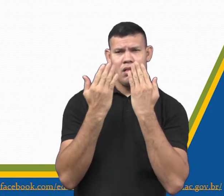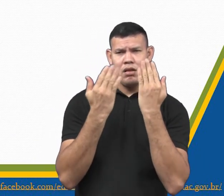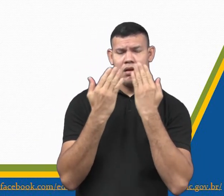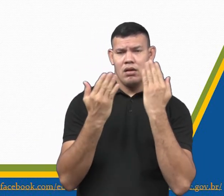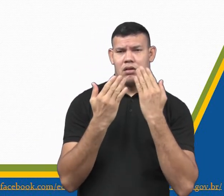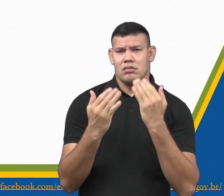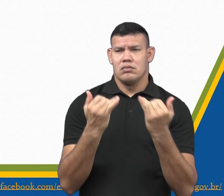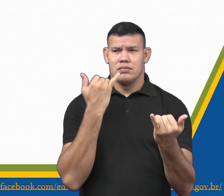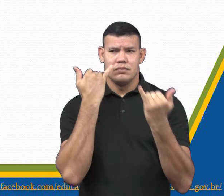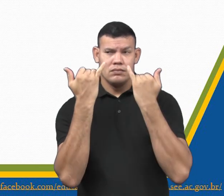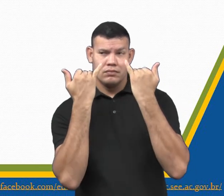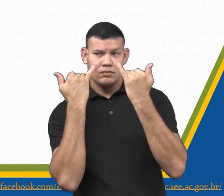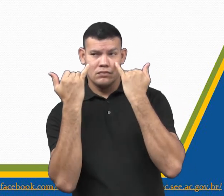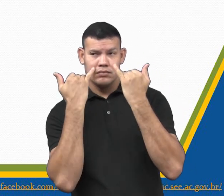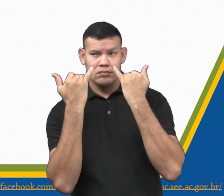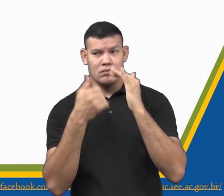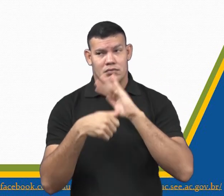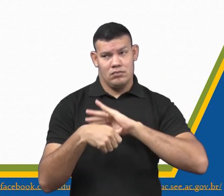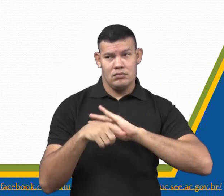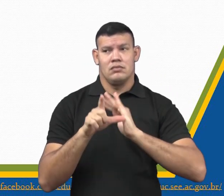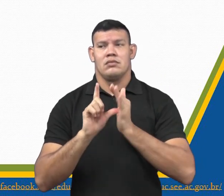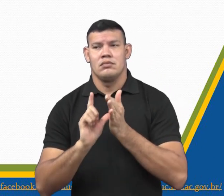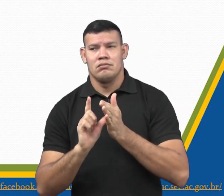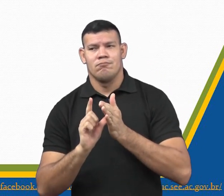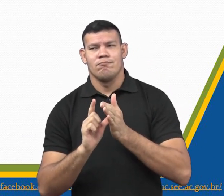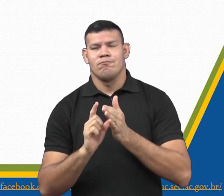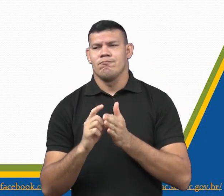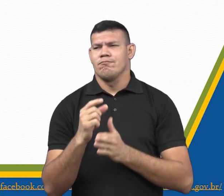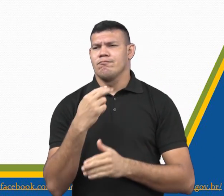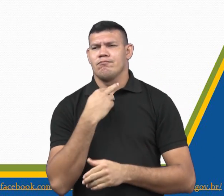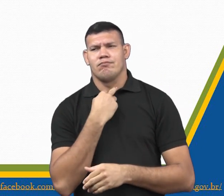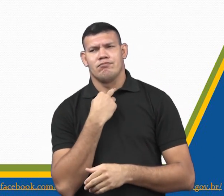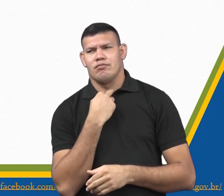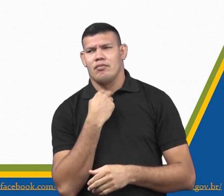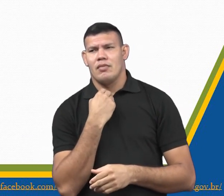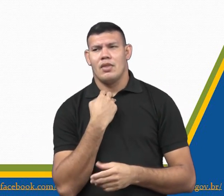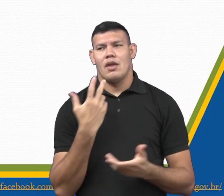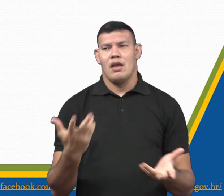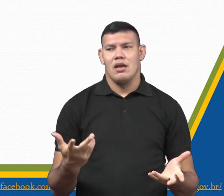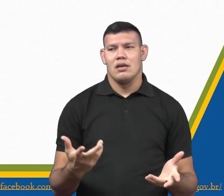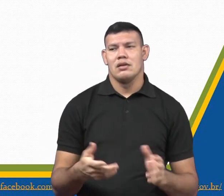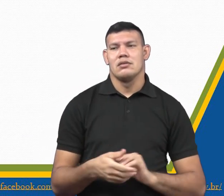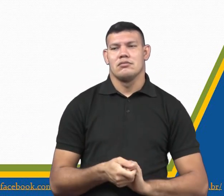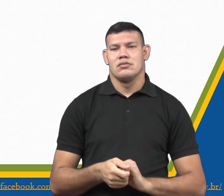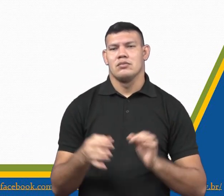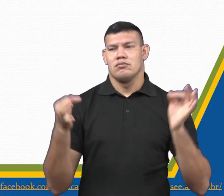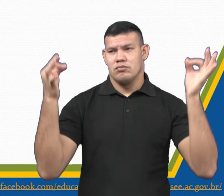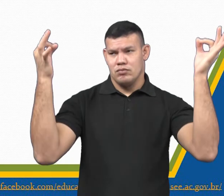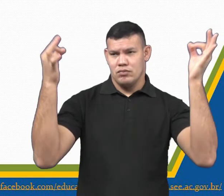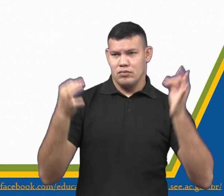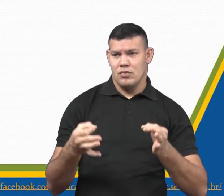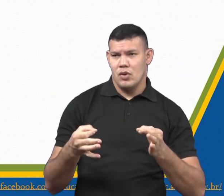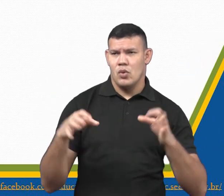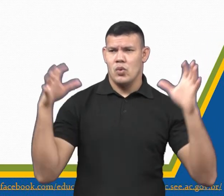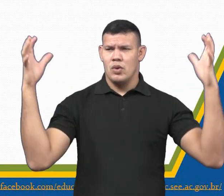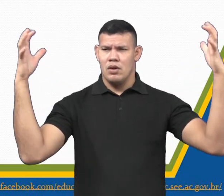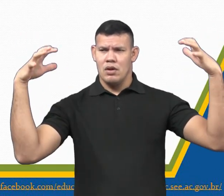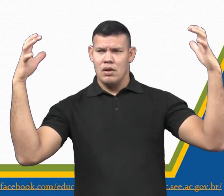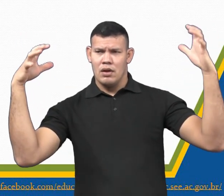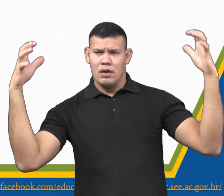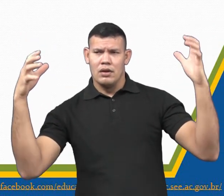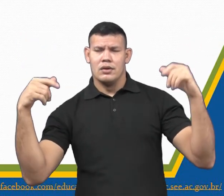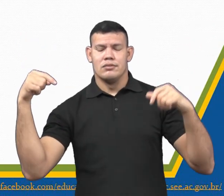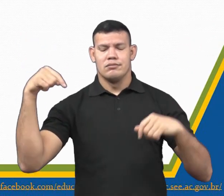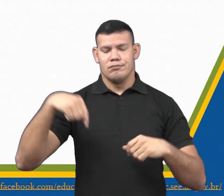pequena melhora na comparação com os dados anteriores, não chega a causar otimismo no povo cearense, que ainda aguarda um inverno